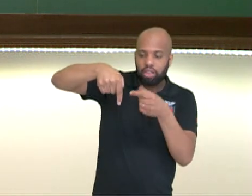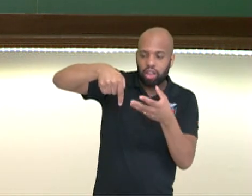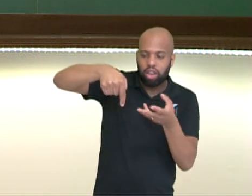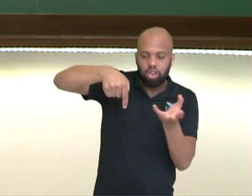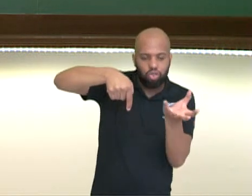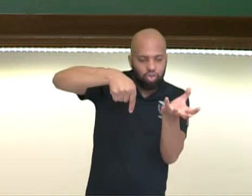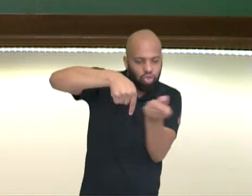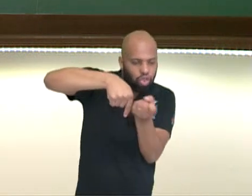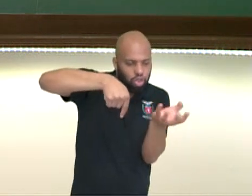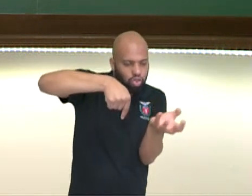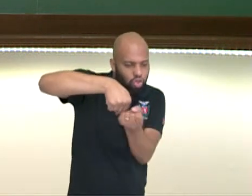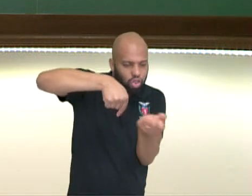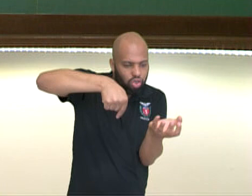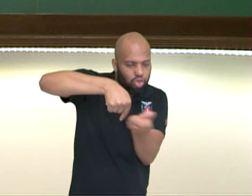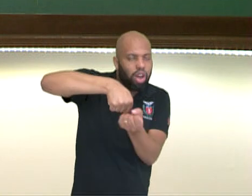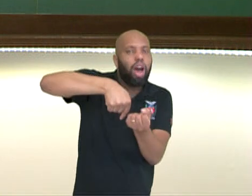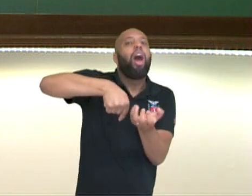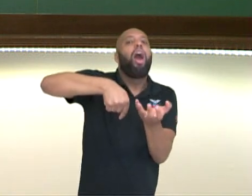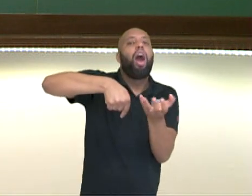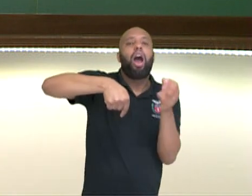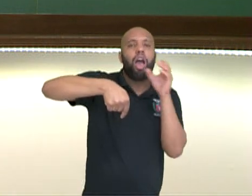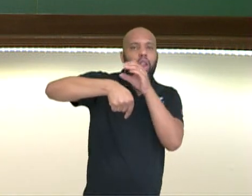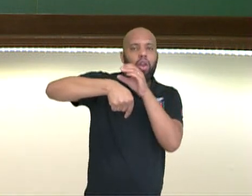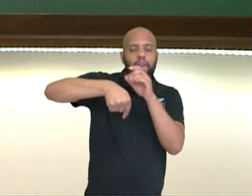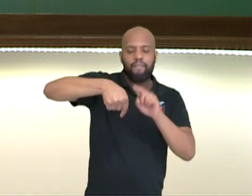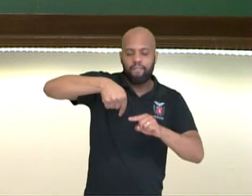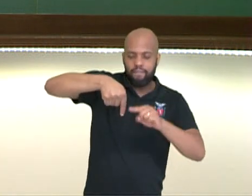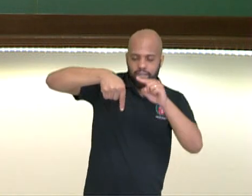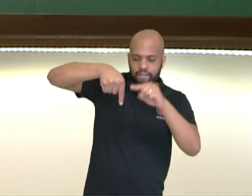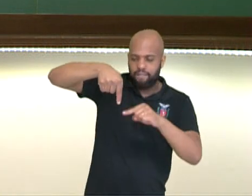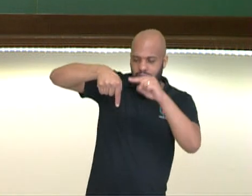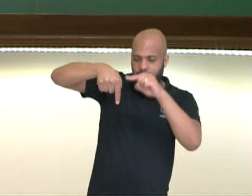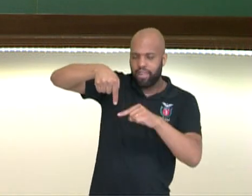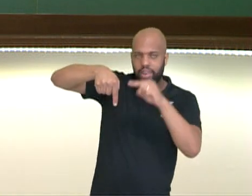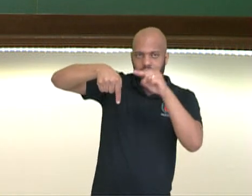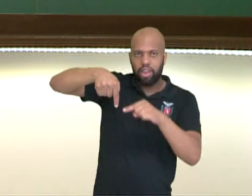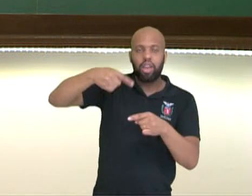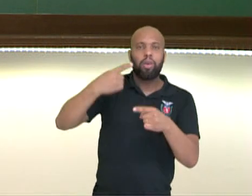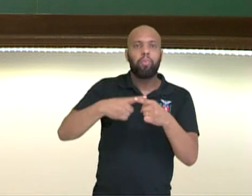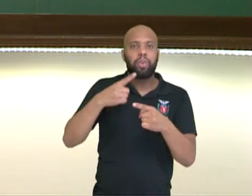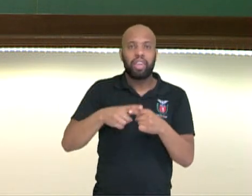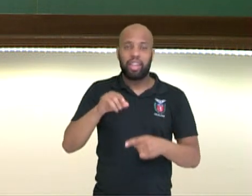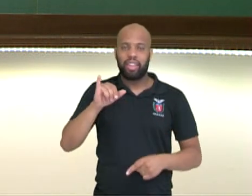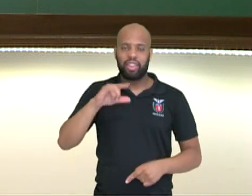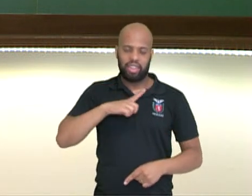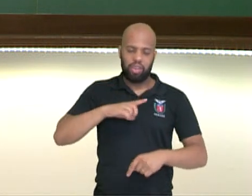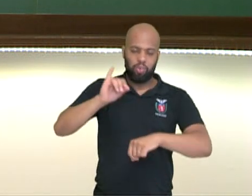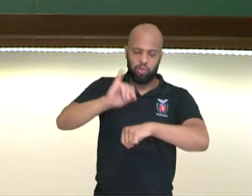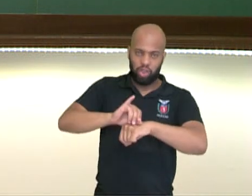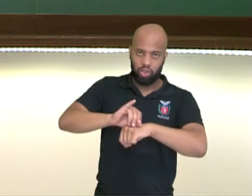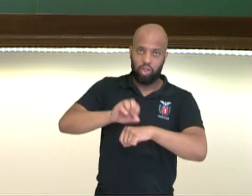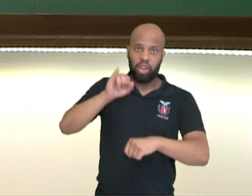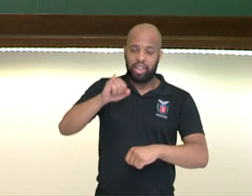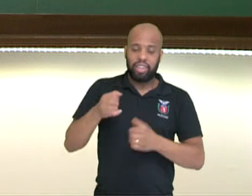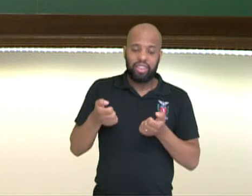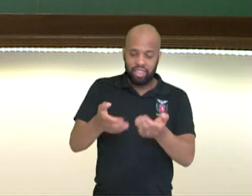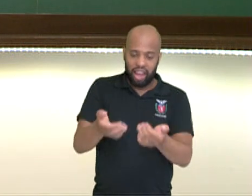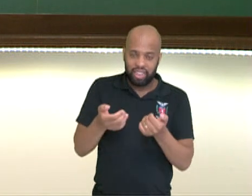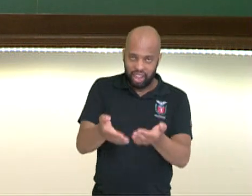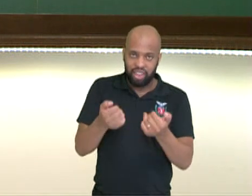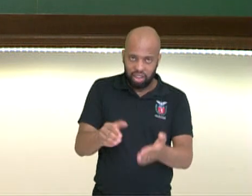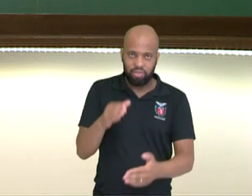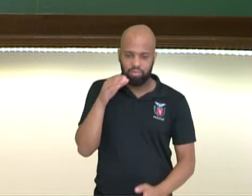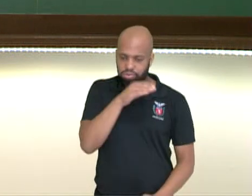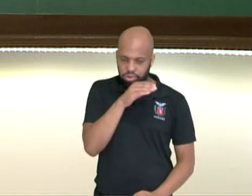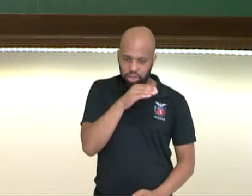ela varia, né? No caso, o volume. O volume do objeto tende a aumentar quando ele absorve calor. E tende a diminuir